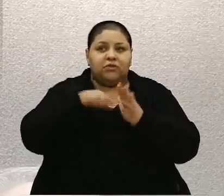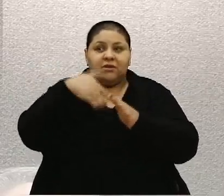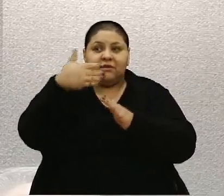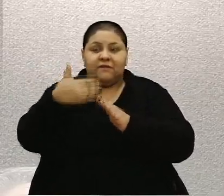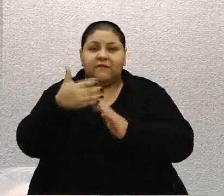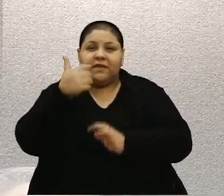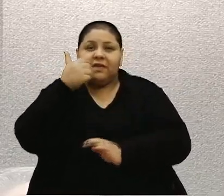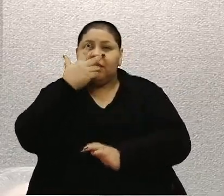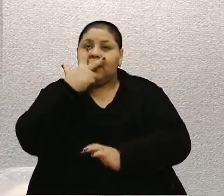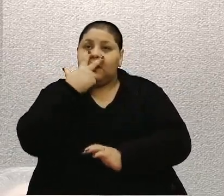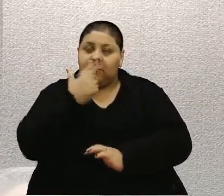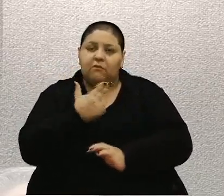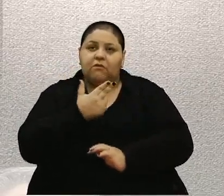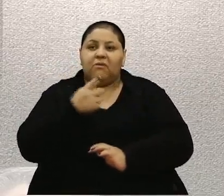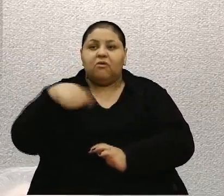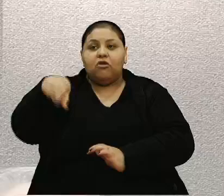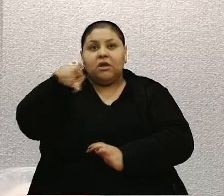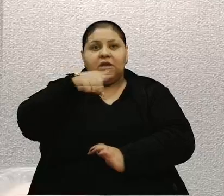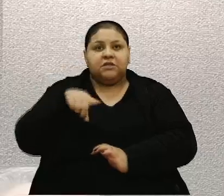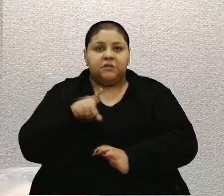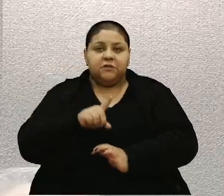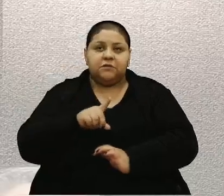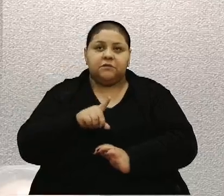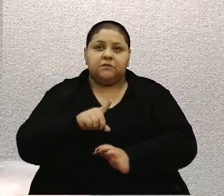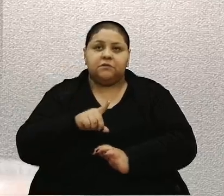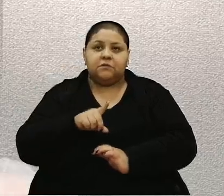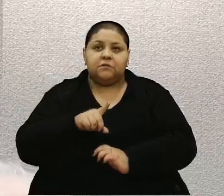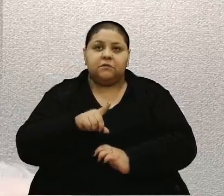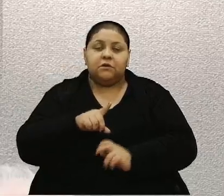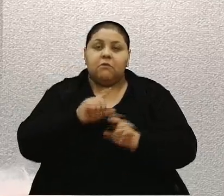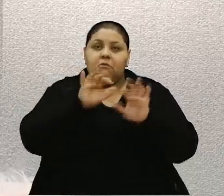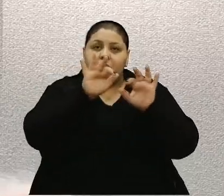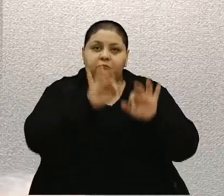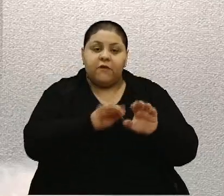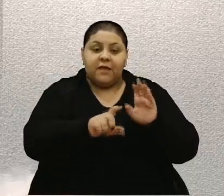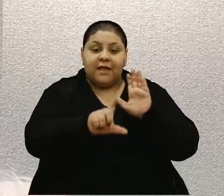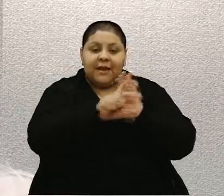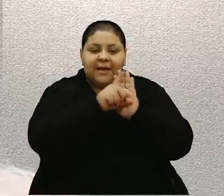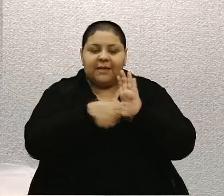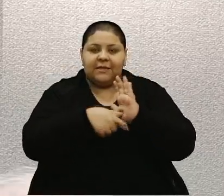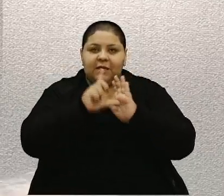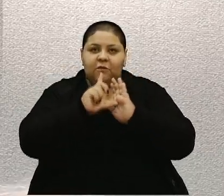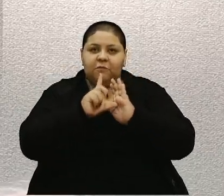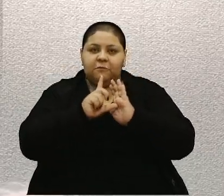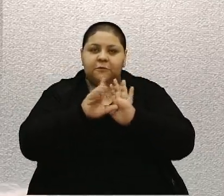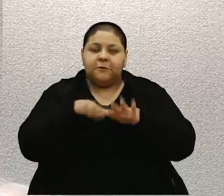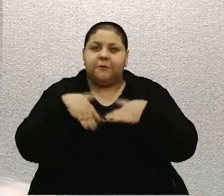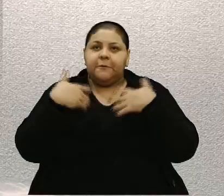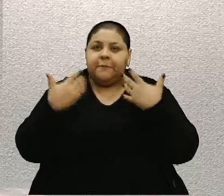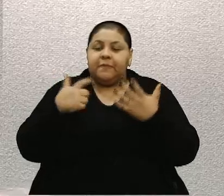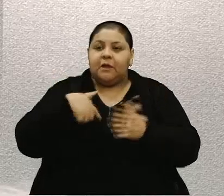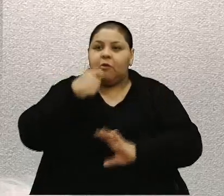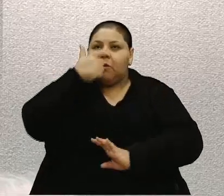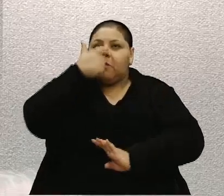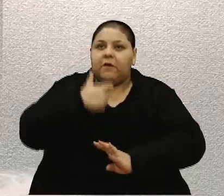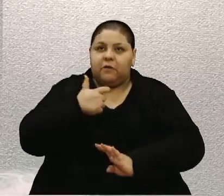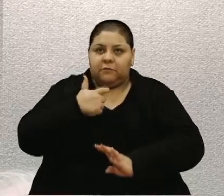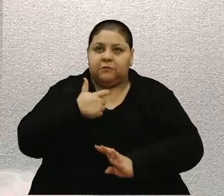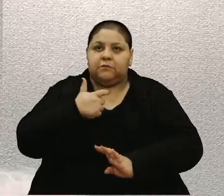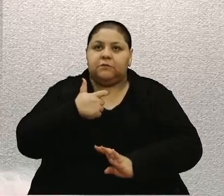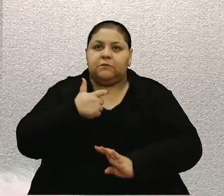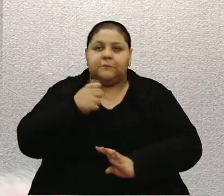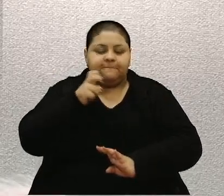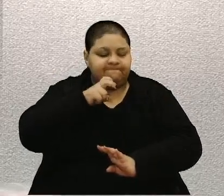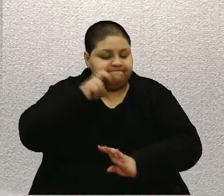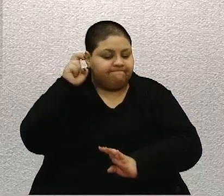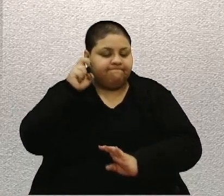projeto e a gente a gente derroga vamos dizer a Lei anterior então eu acho que realmente constrangeu